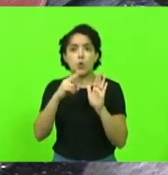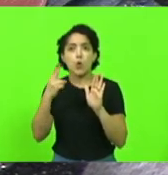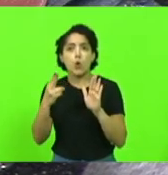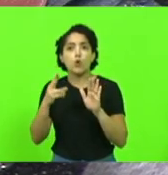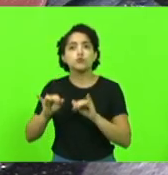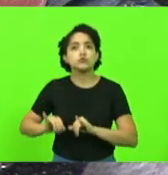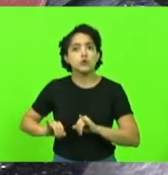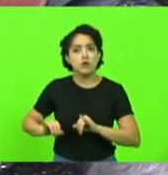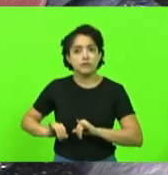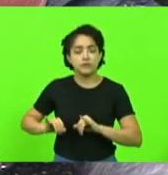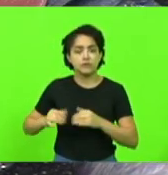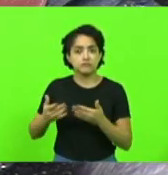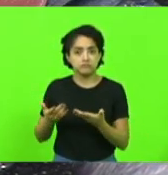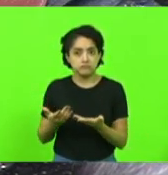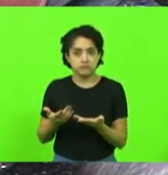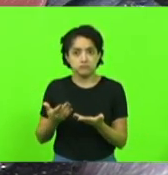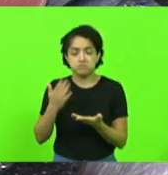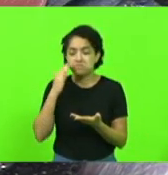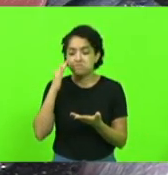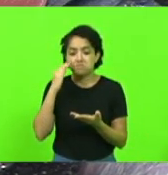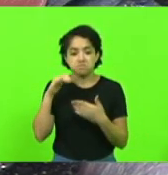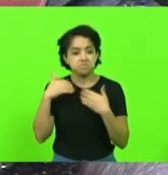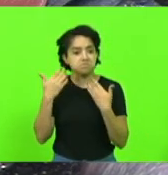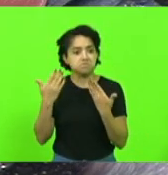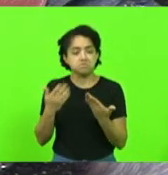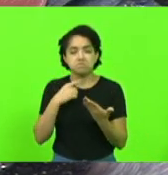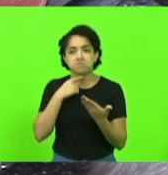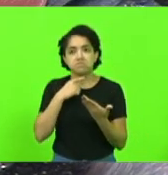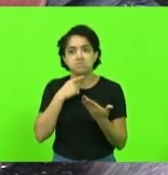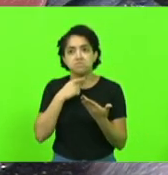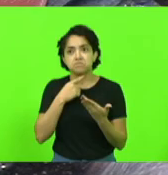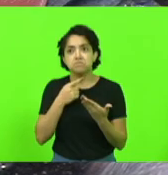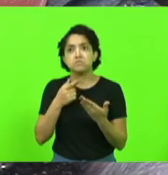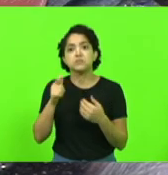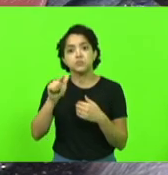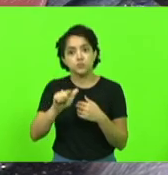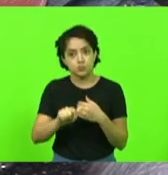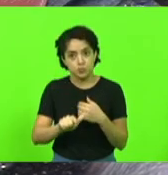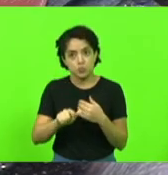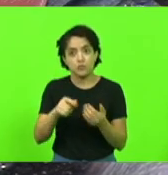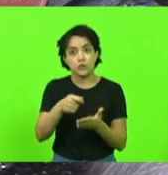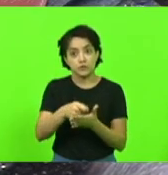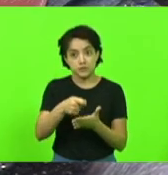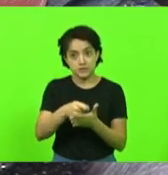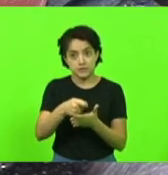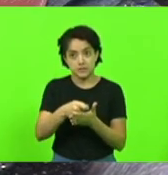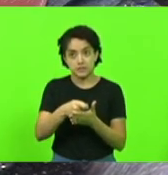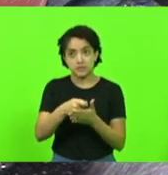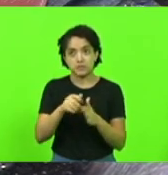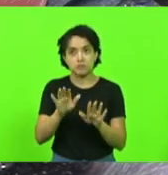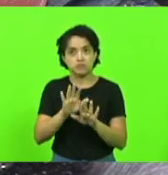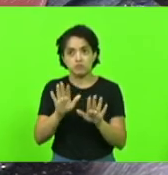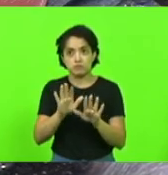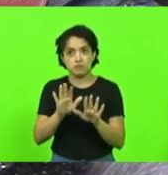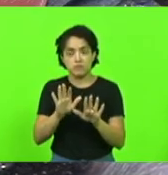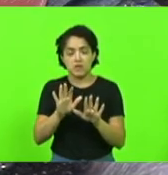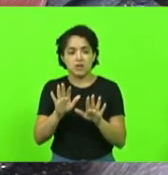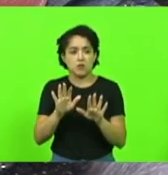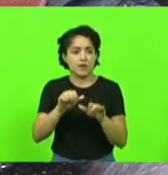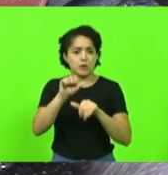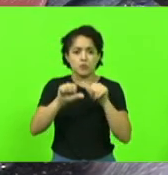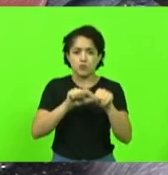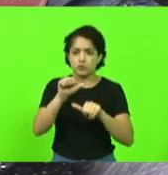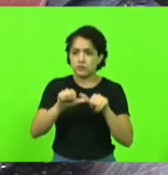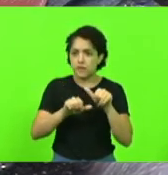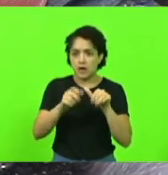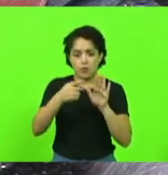violência? Eu não consigo entender, senhor. Então, senhor presidente, então, mais uma vez, eu insisto, senhores, de forma alguma eu quero descaracterizar o projeto do deputado